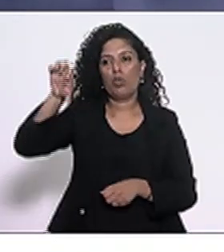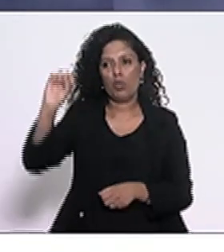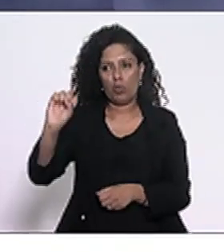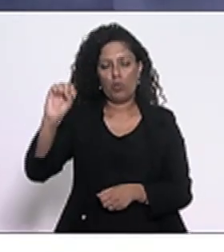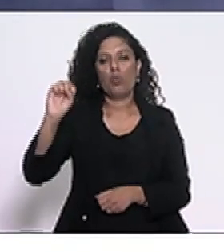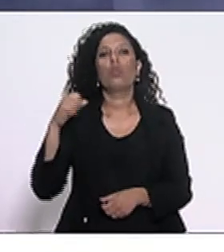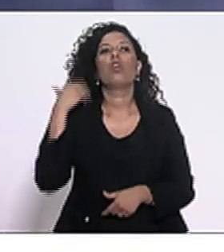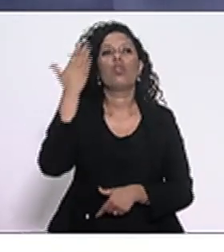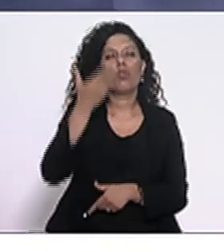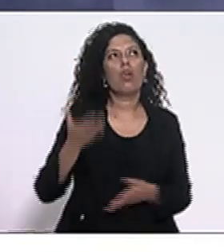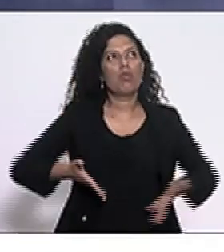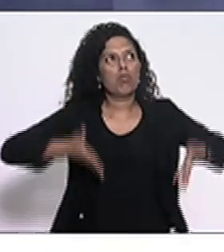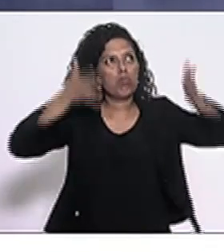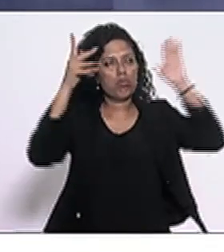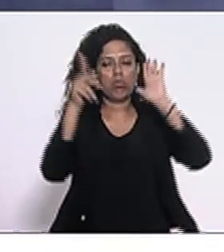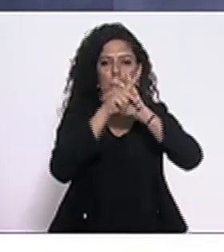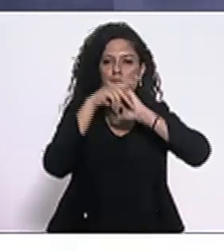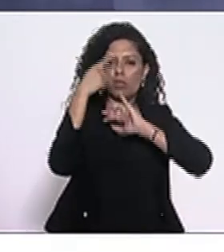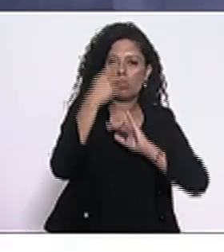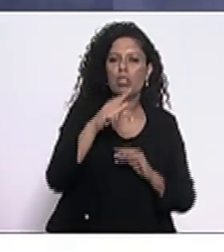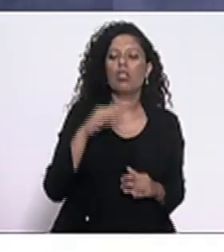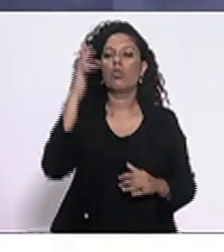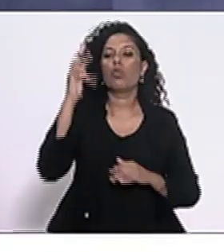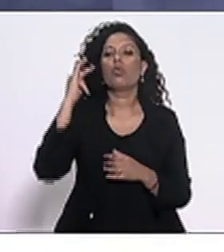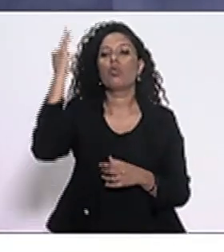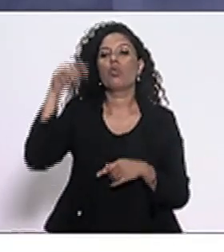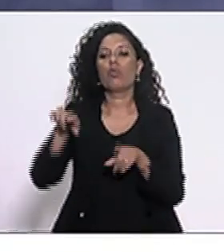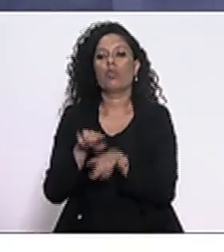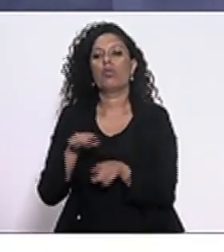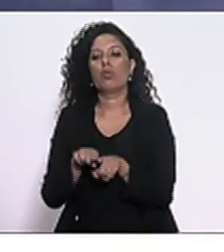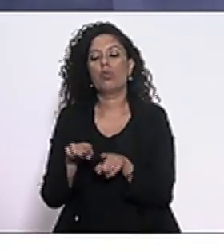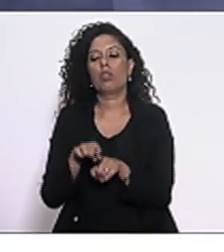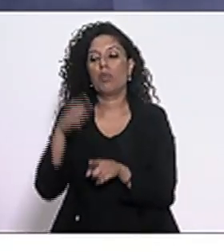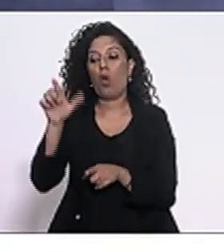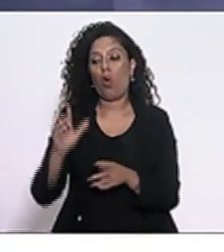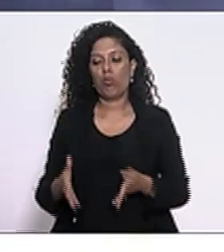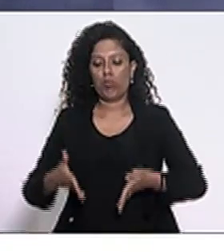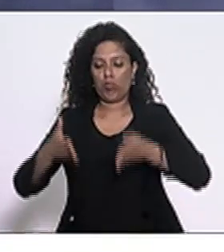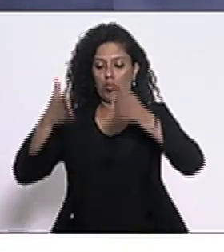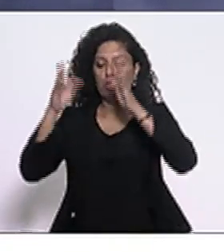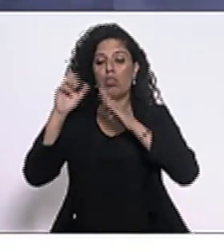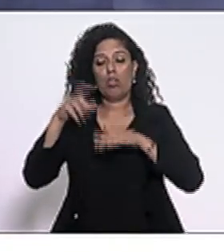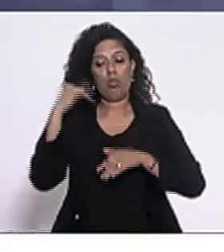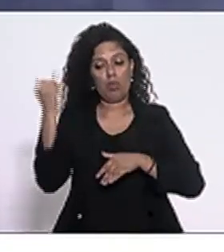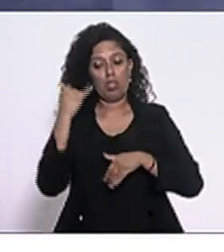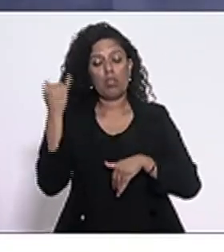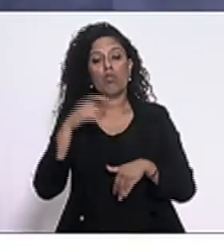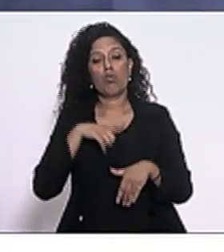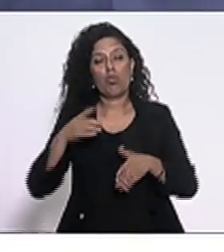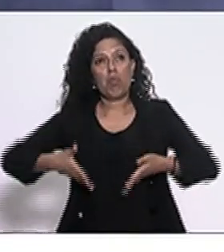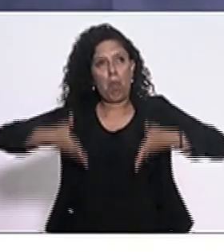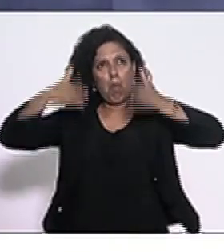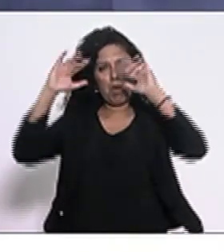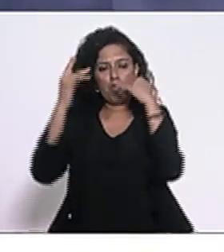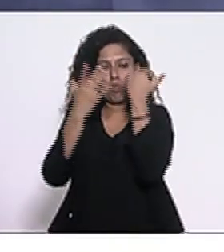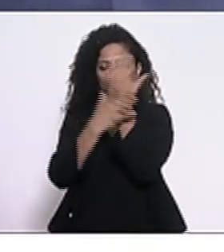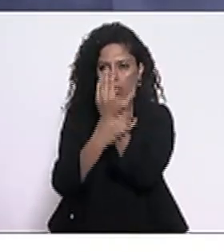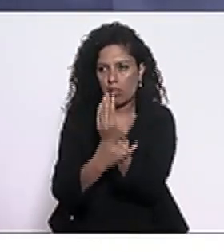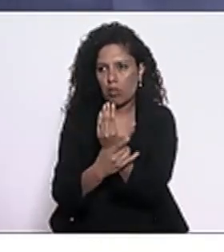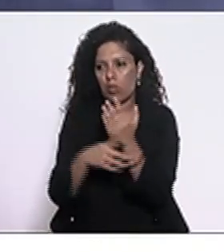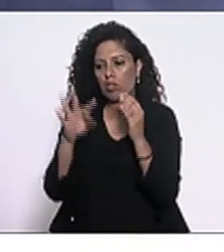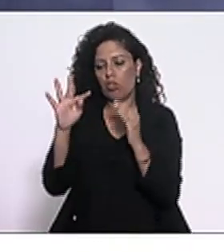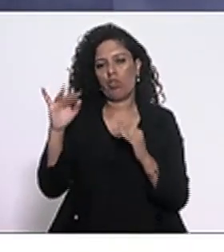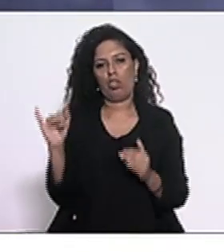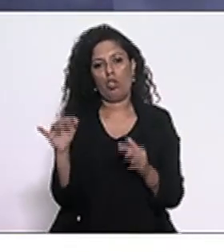além do CICC, possua também uma outra estrutura de contingência. É uma questão de segurança da informação. Você não pode